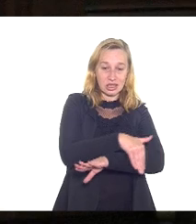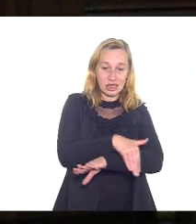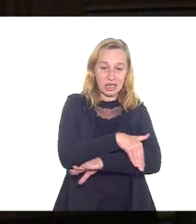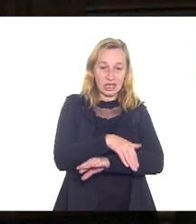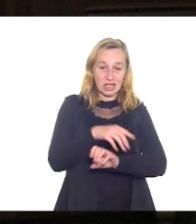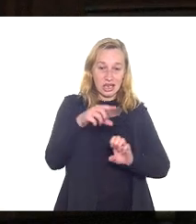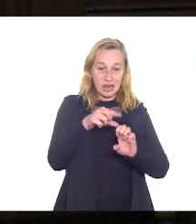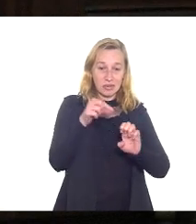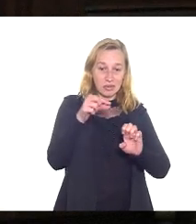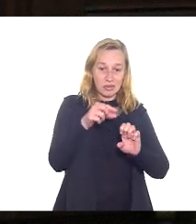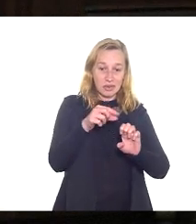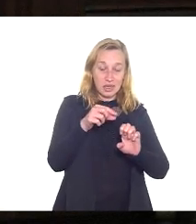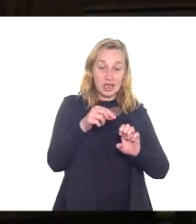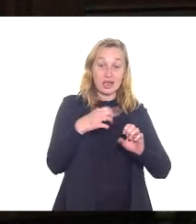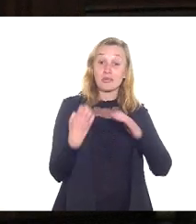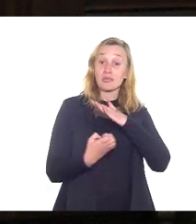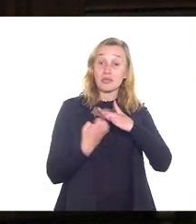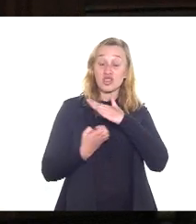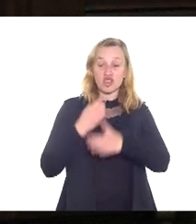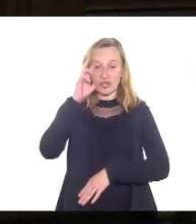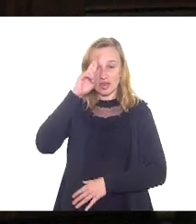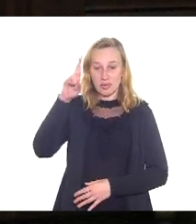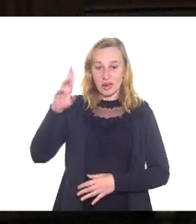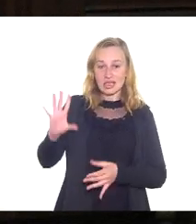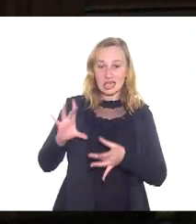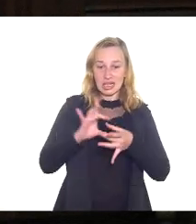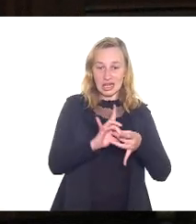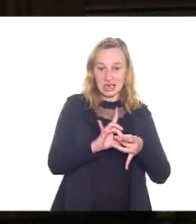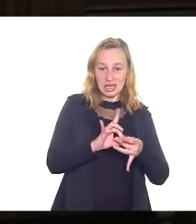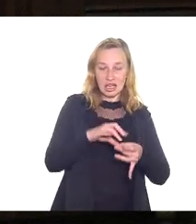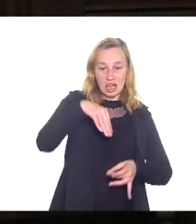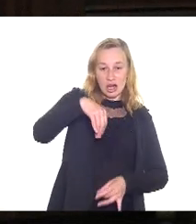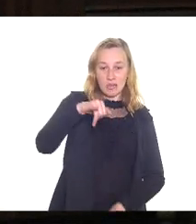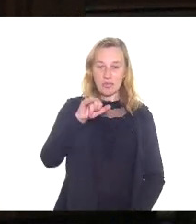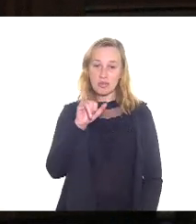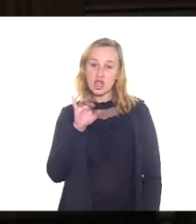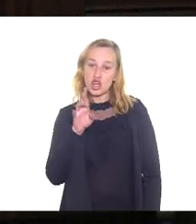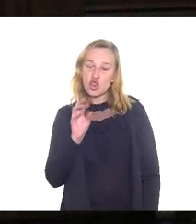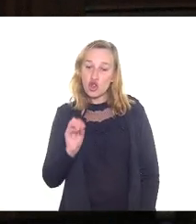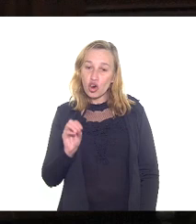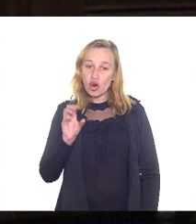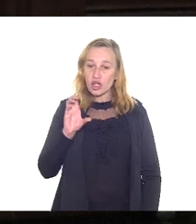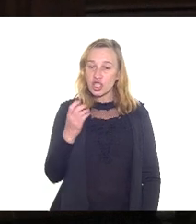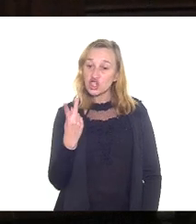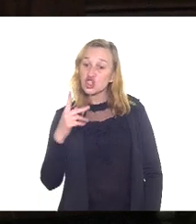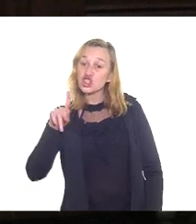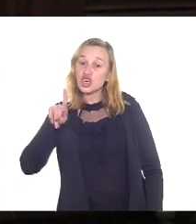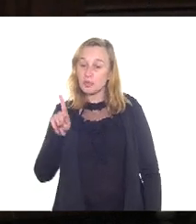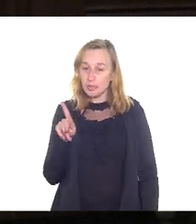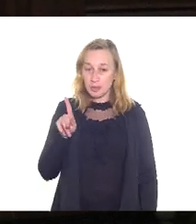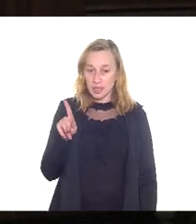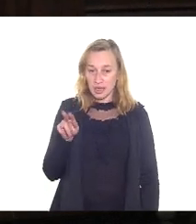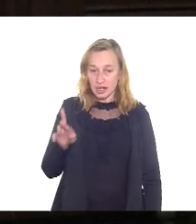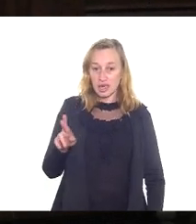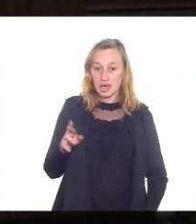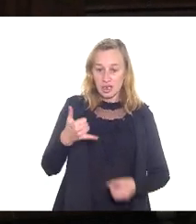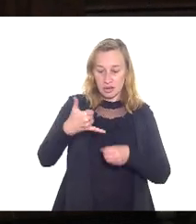empresários investigados na instalação de microchips em bombas de combustíveis